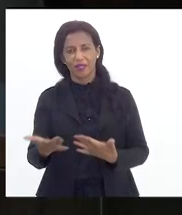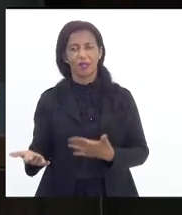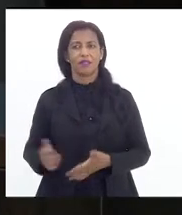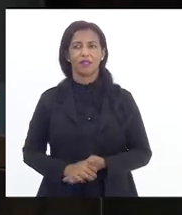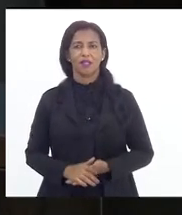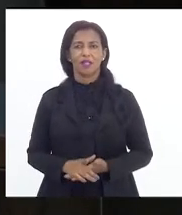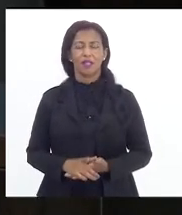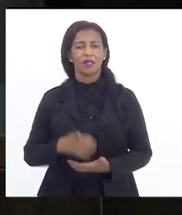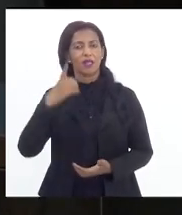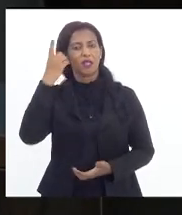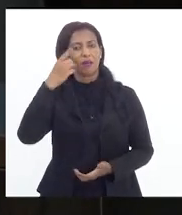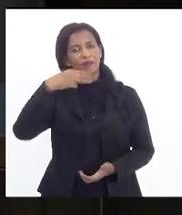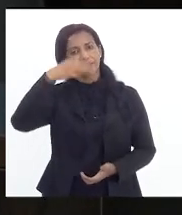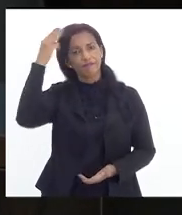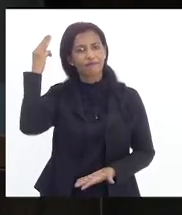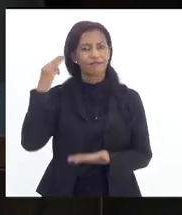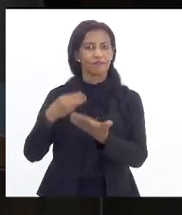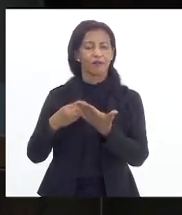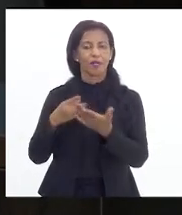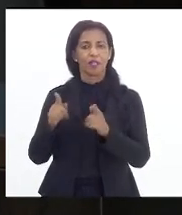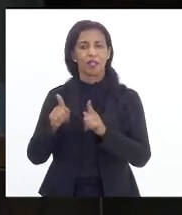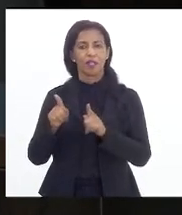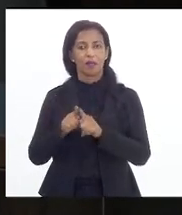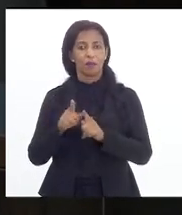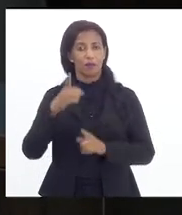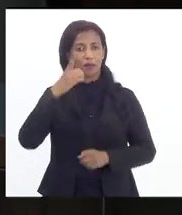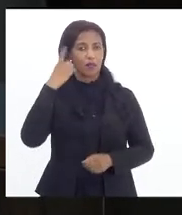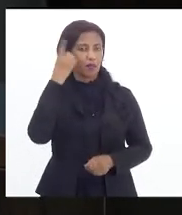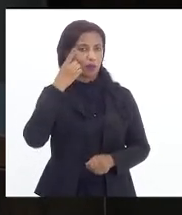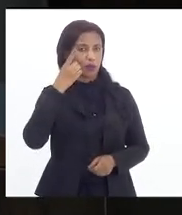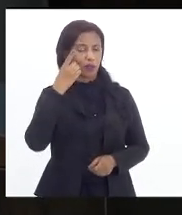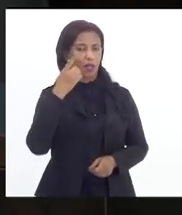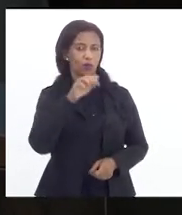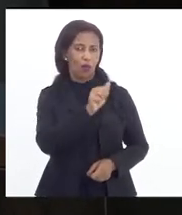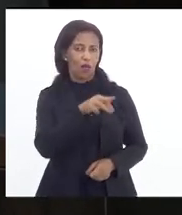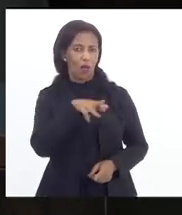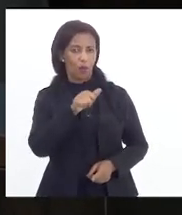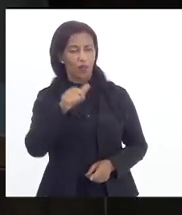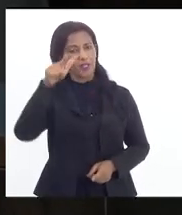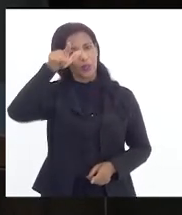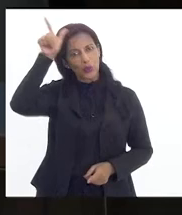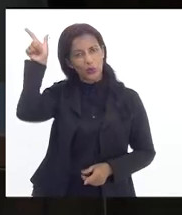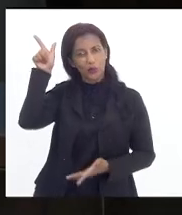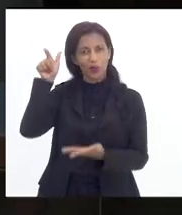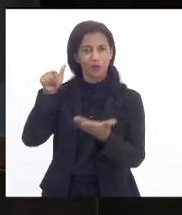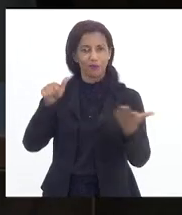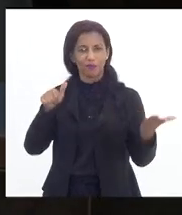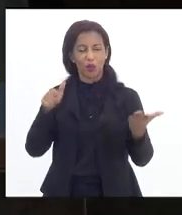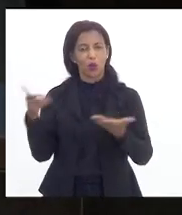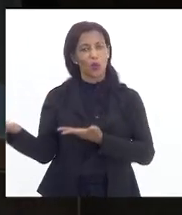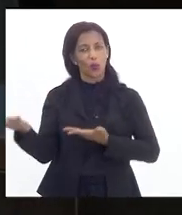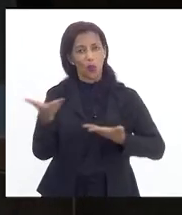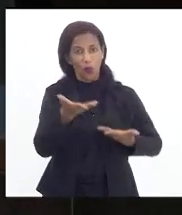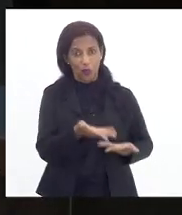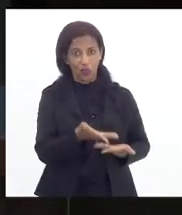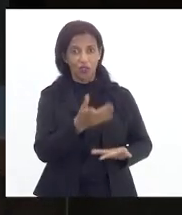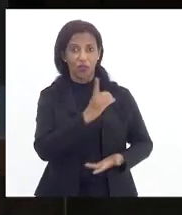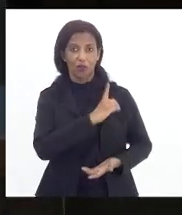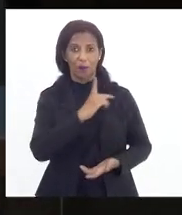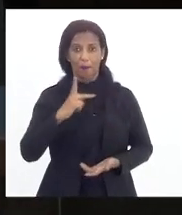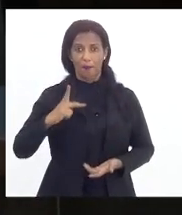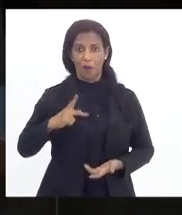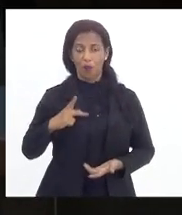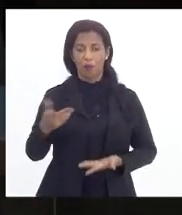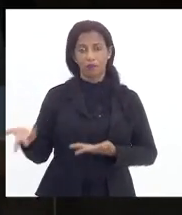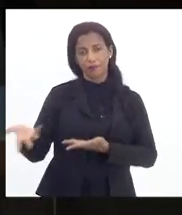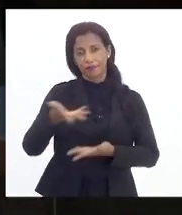Deputado Márcio Pacheco e deputado nos Paulo e deputado Mourinho também o convite para Defensoria Pública participar